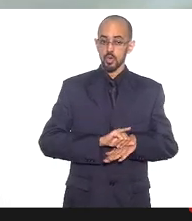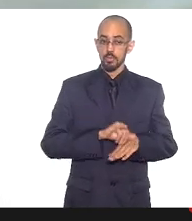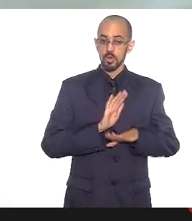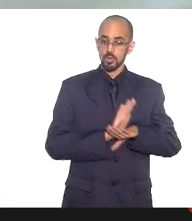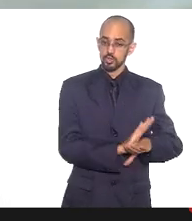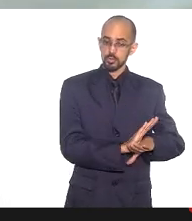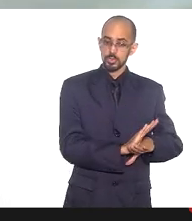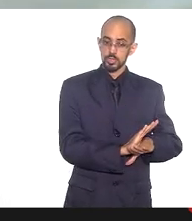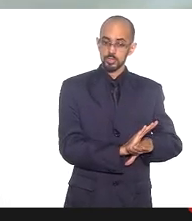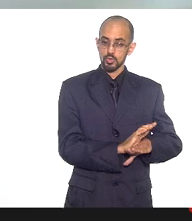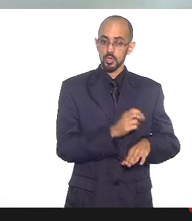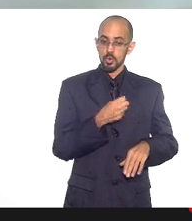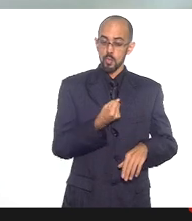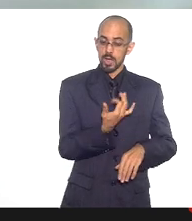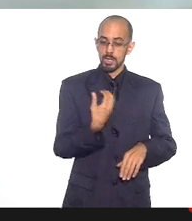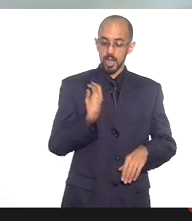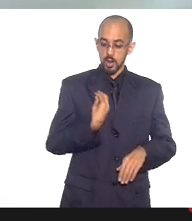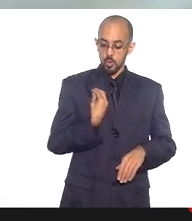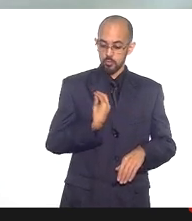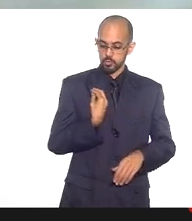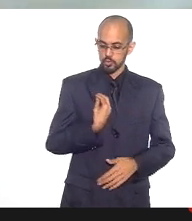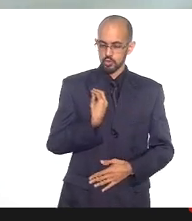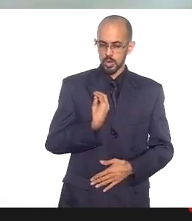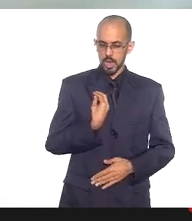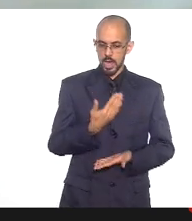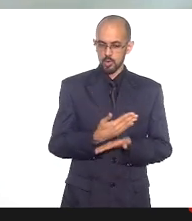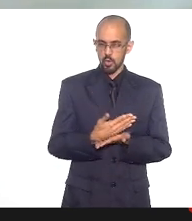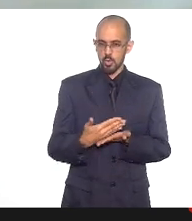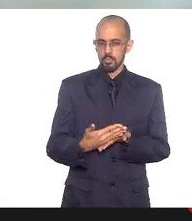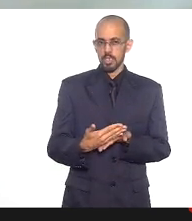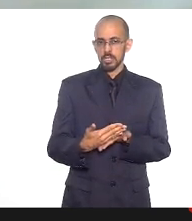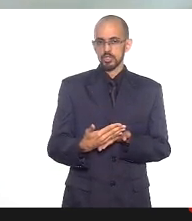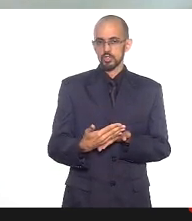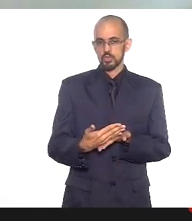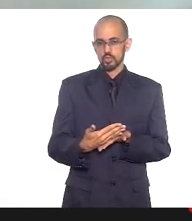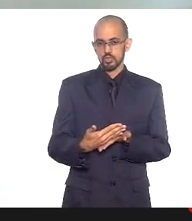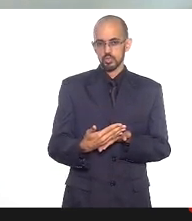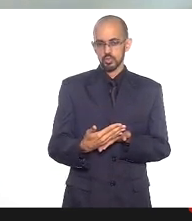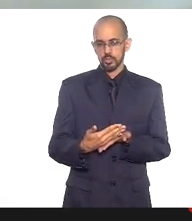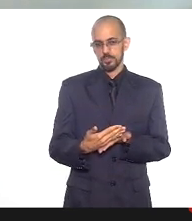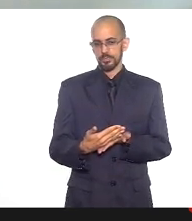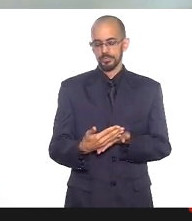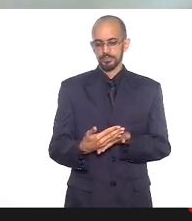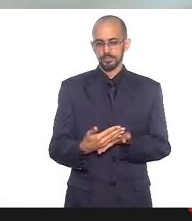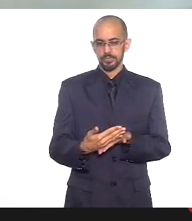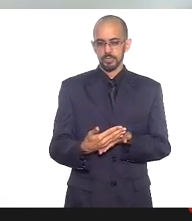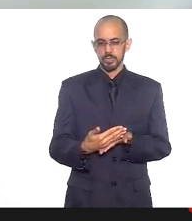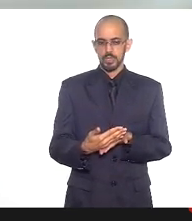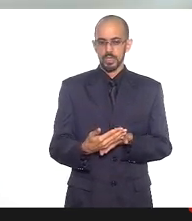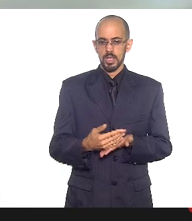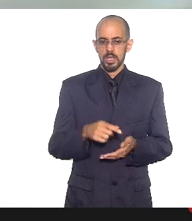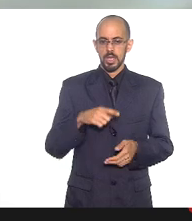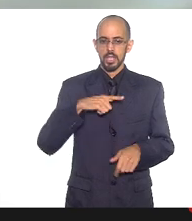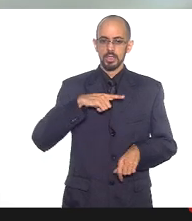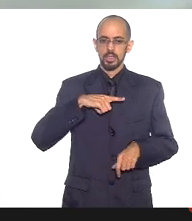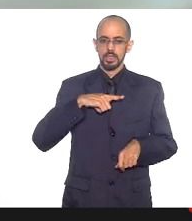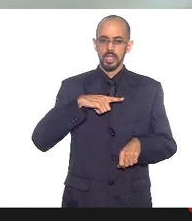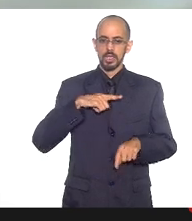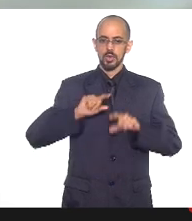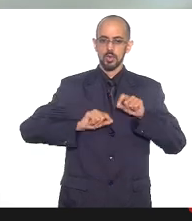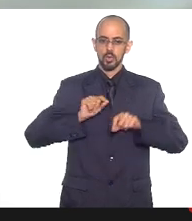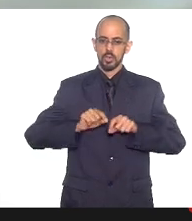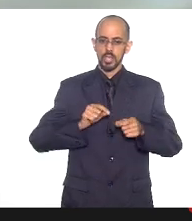começar a funcionar, independente da no segundo semestre da discussão jurídica, cabe o recolhimento